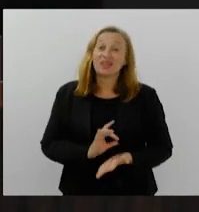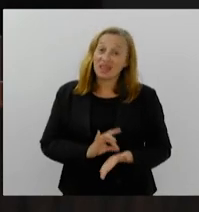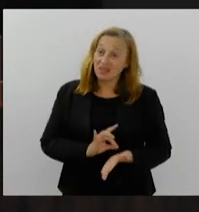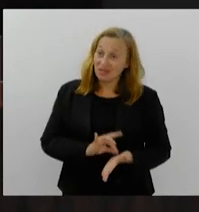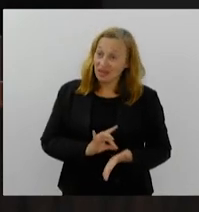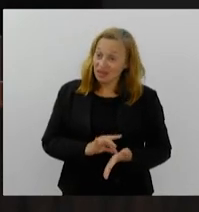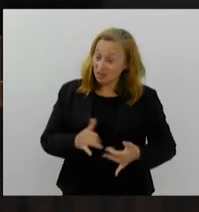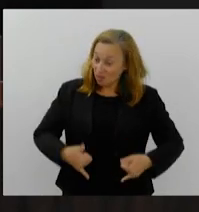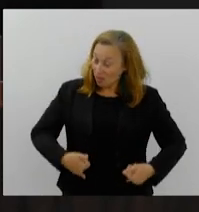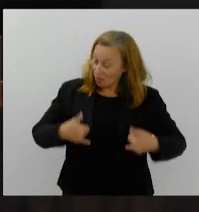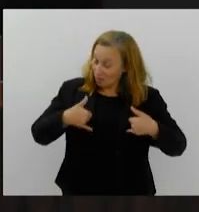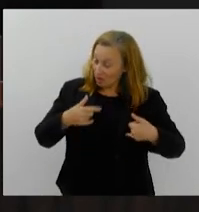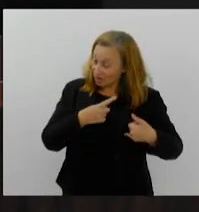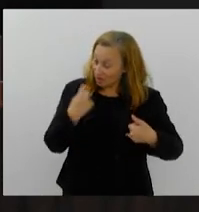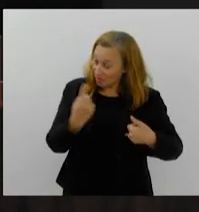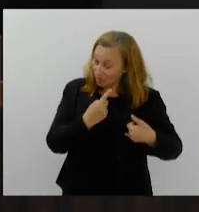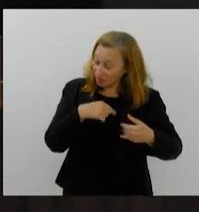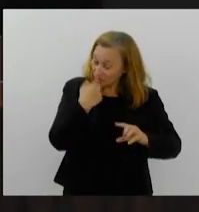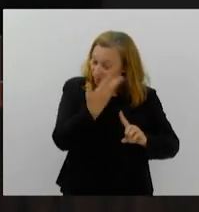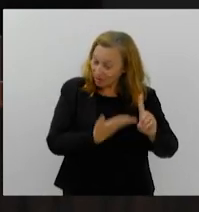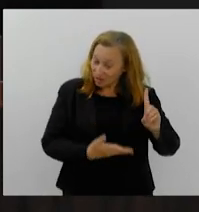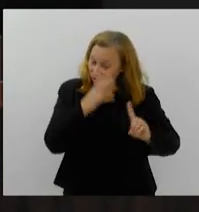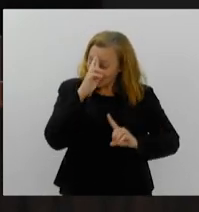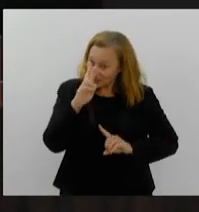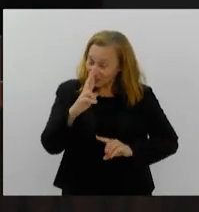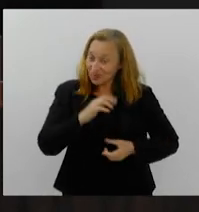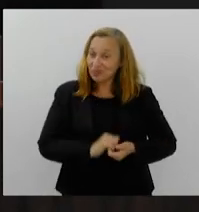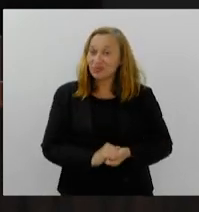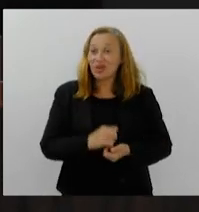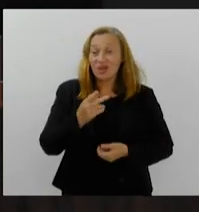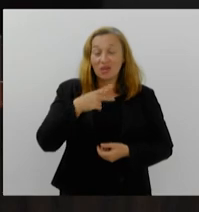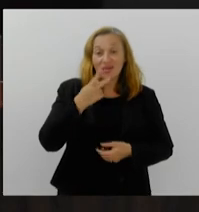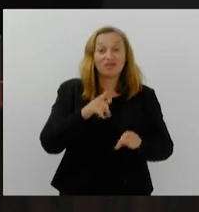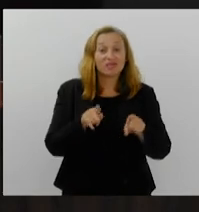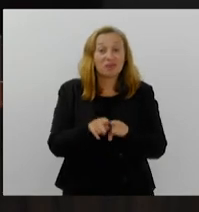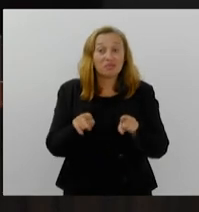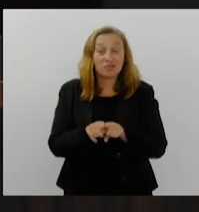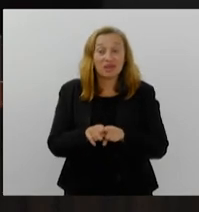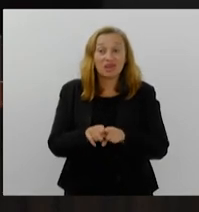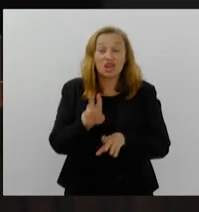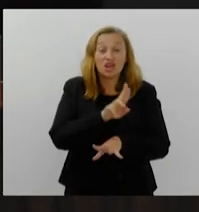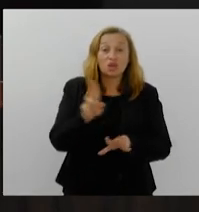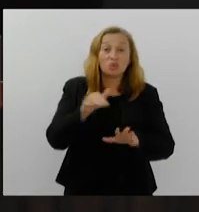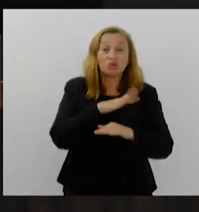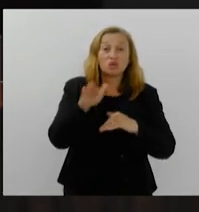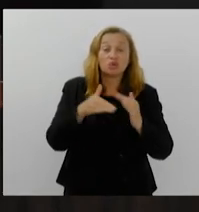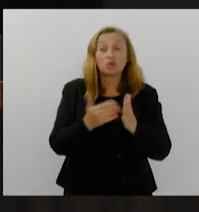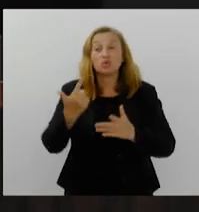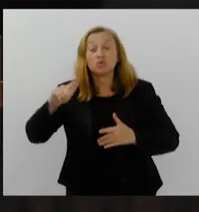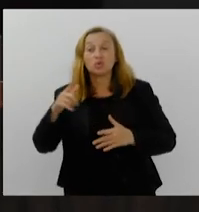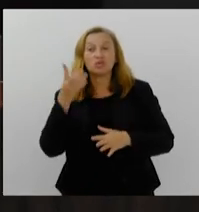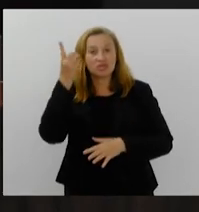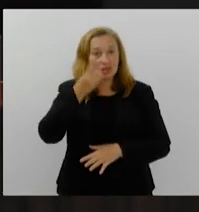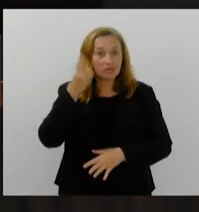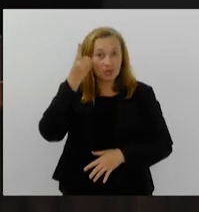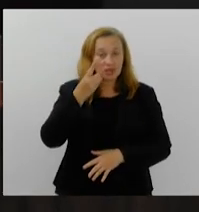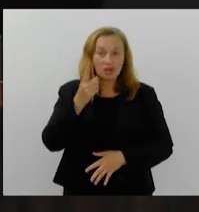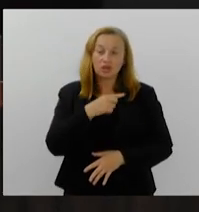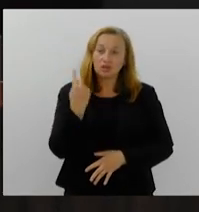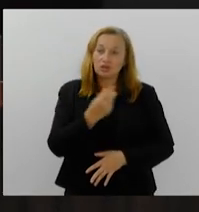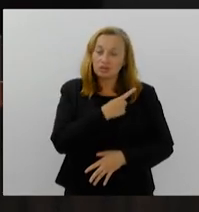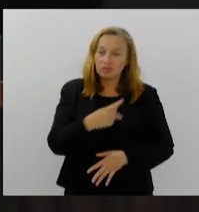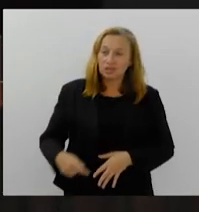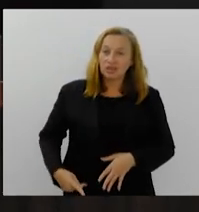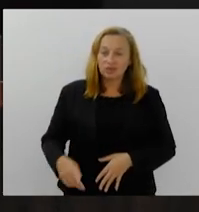a honra é nossa em homenagear uma pessoa como o senhor. E eu falo isso também em nome de todos os outros deputados e do nosso presidente,